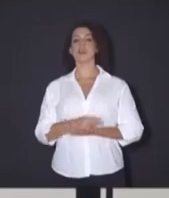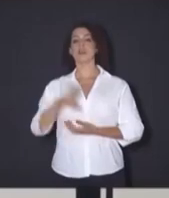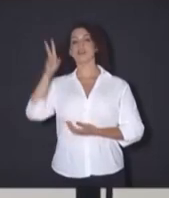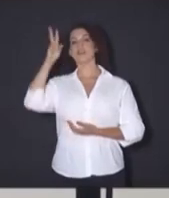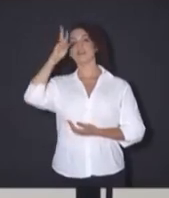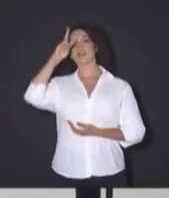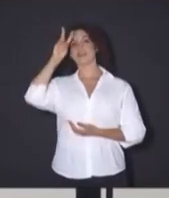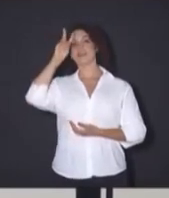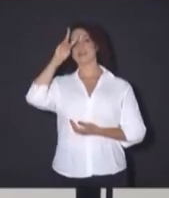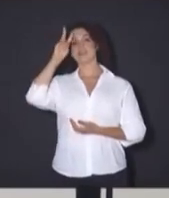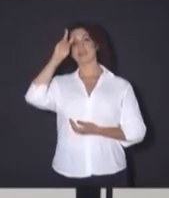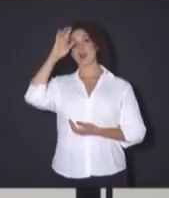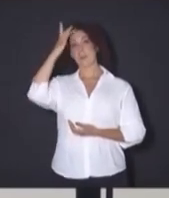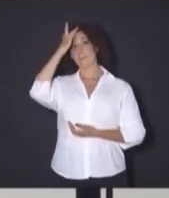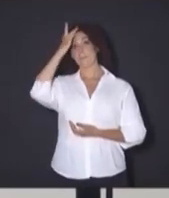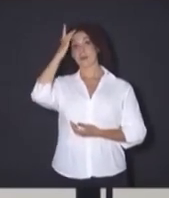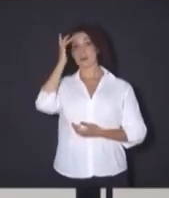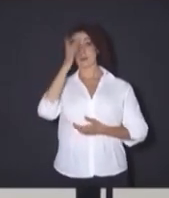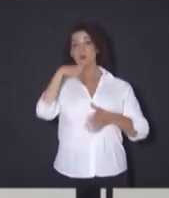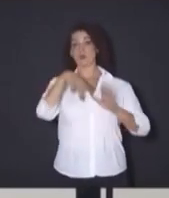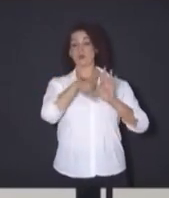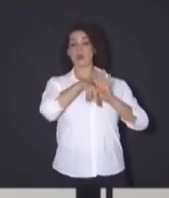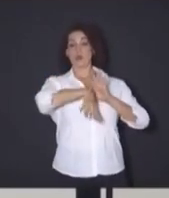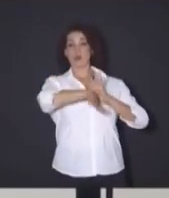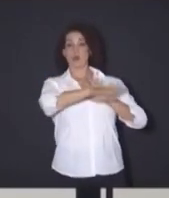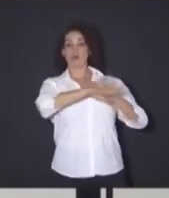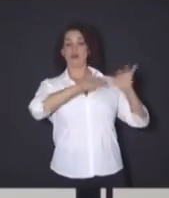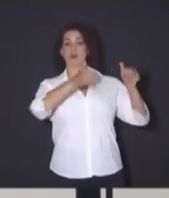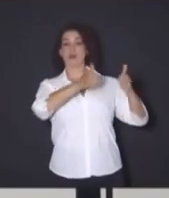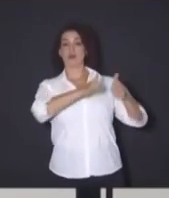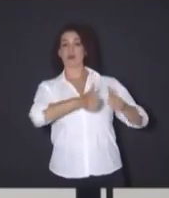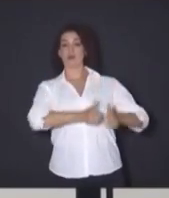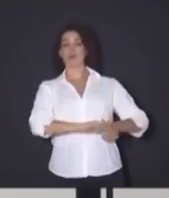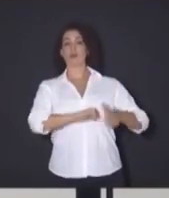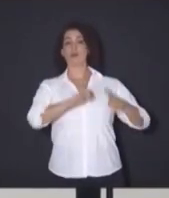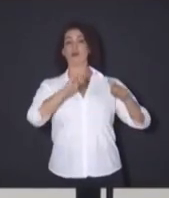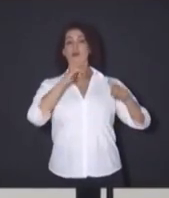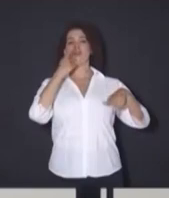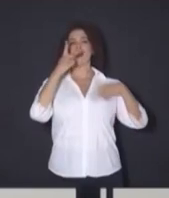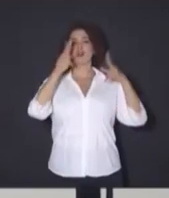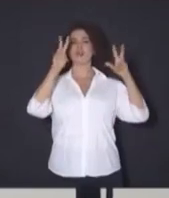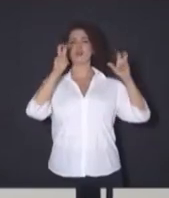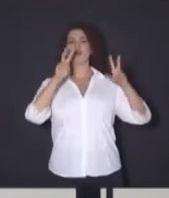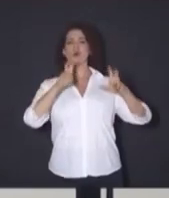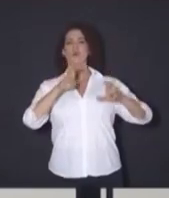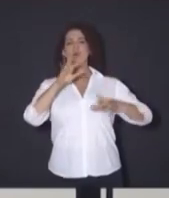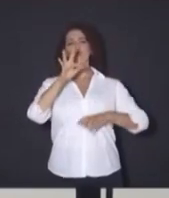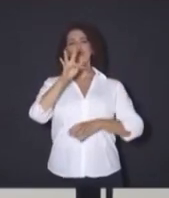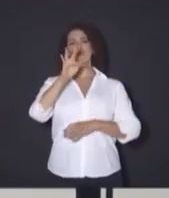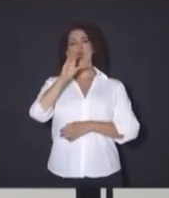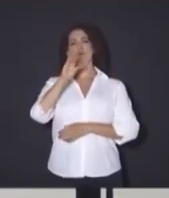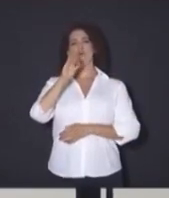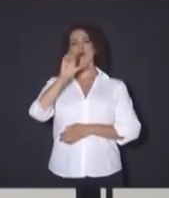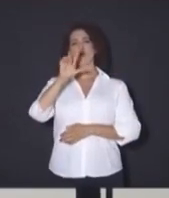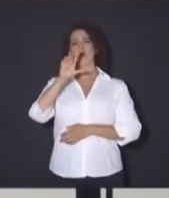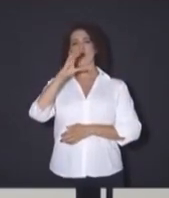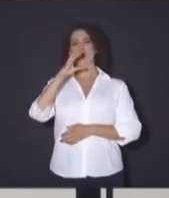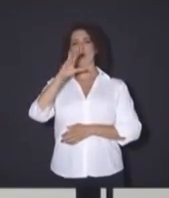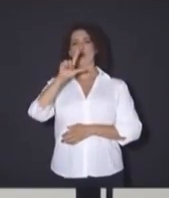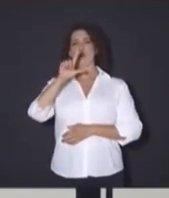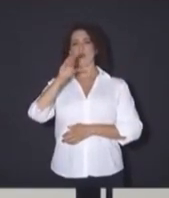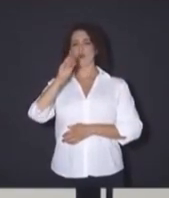lembro de pessoas de candomblé falando sobre grupos folclóricos, né? Tinha a Tenda